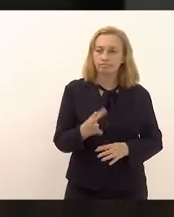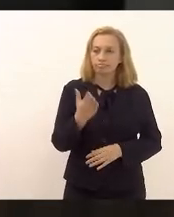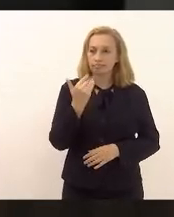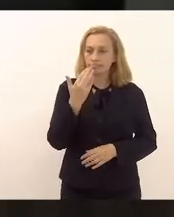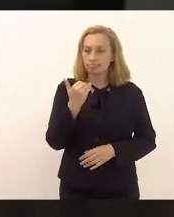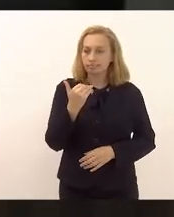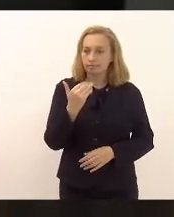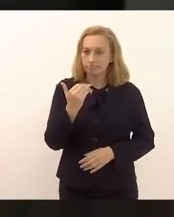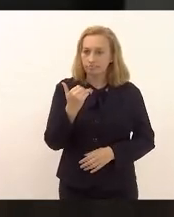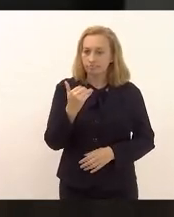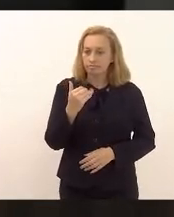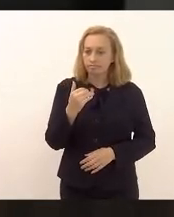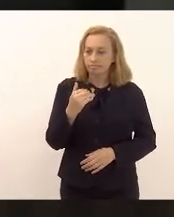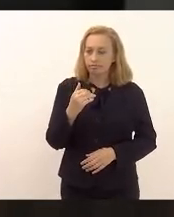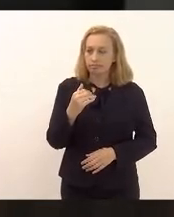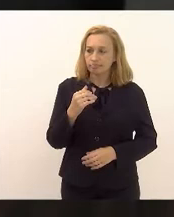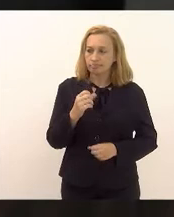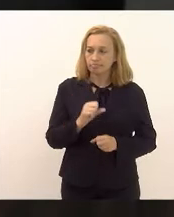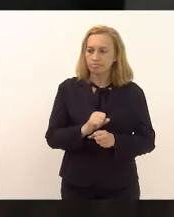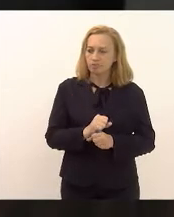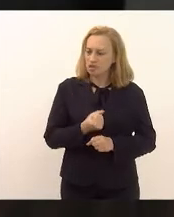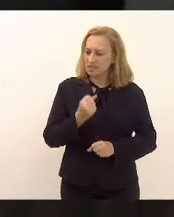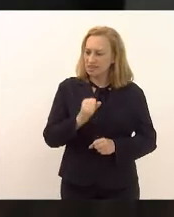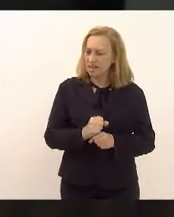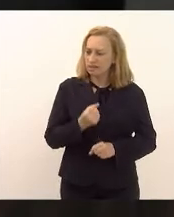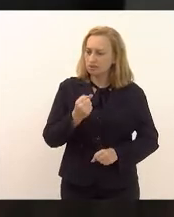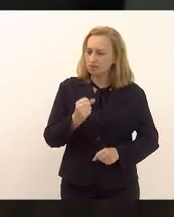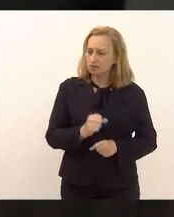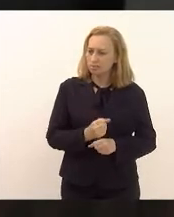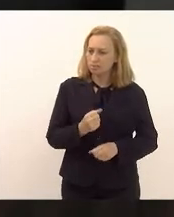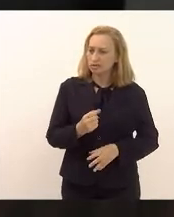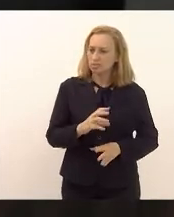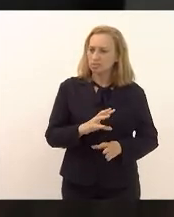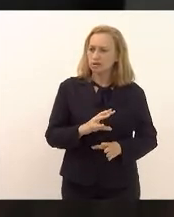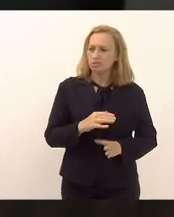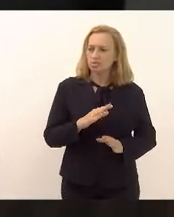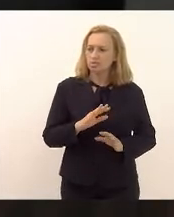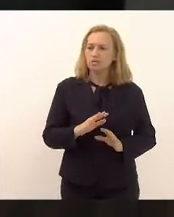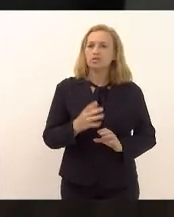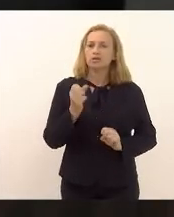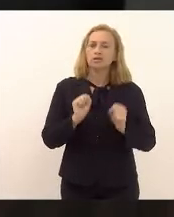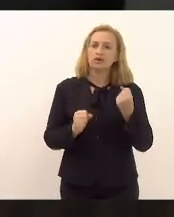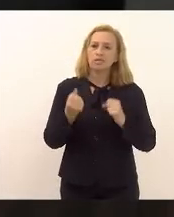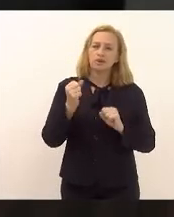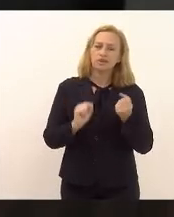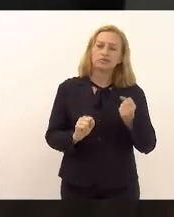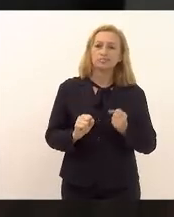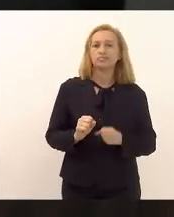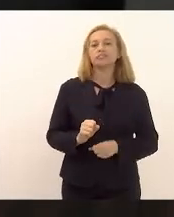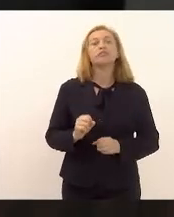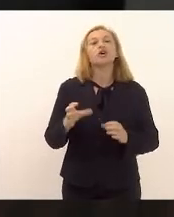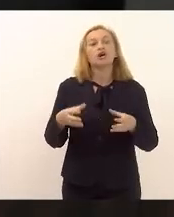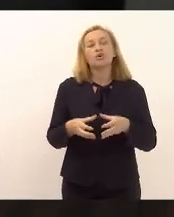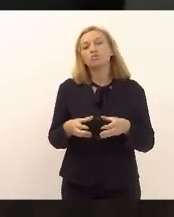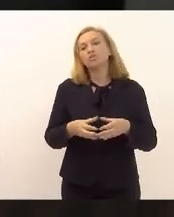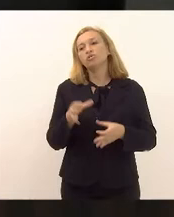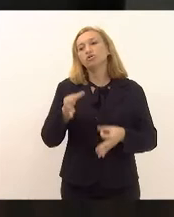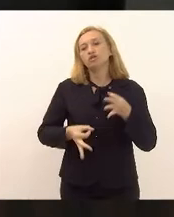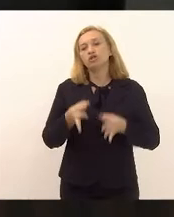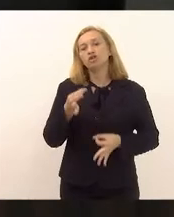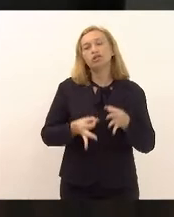nas cantinas e demais locais de venda de produtos e alimentos nas escolas públicas e privadas do Estado do Rio de Janeiro. Pareceres da Comissão de Constituição e Justiça